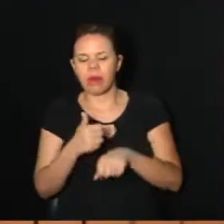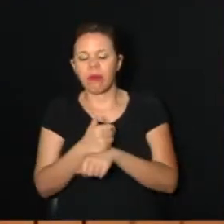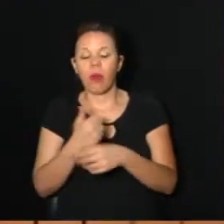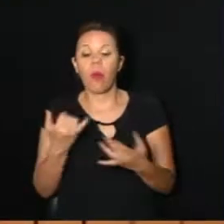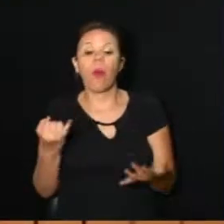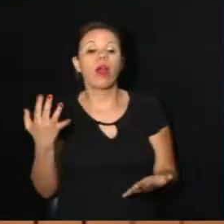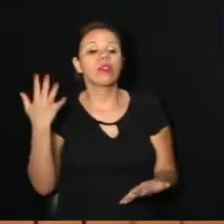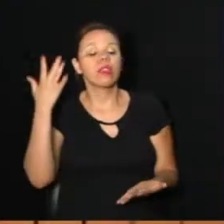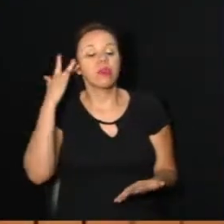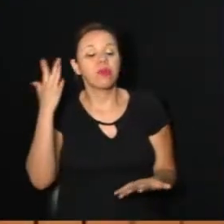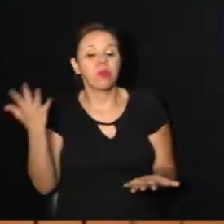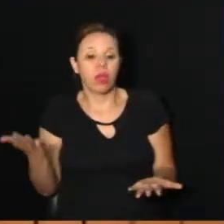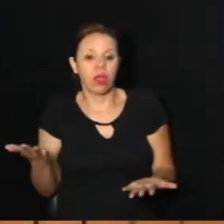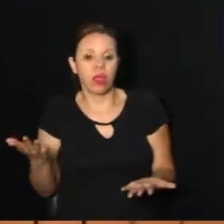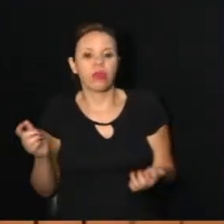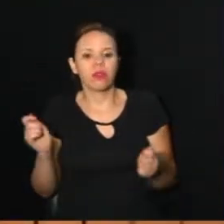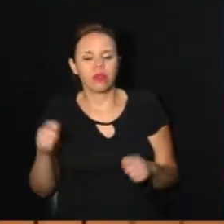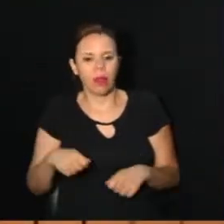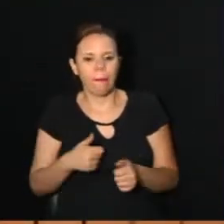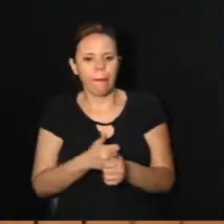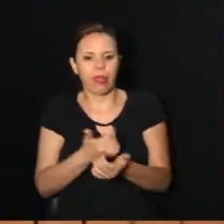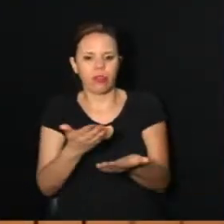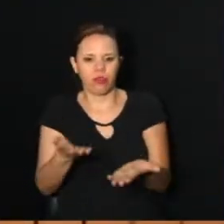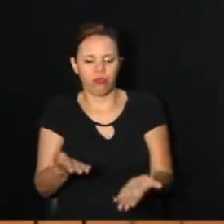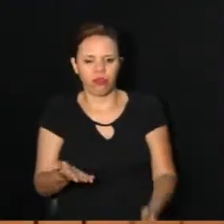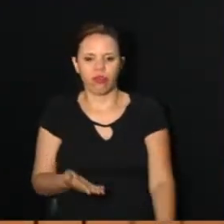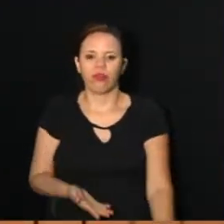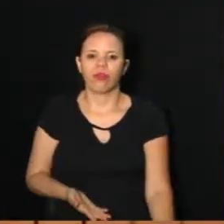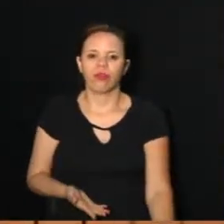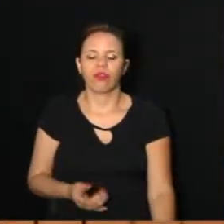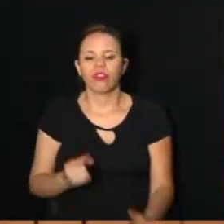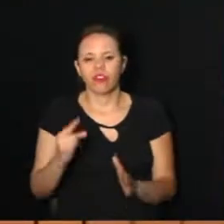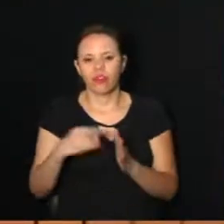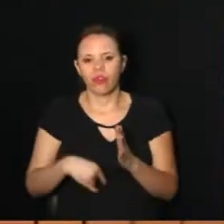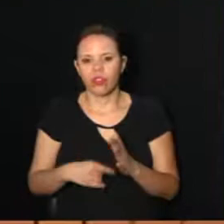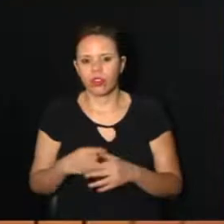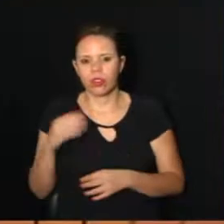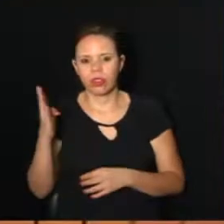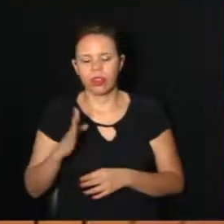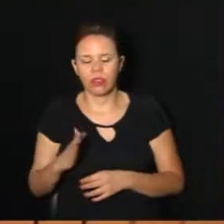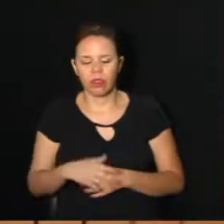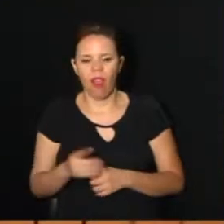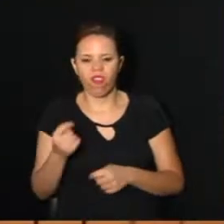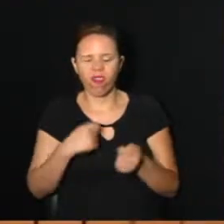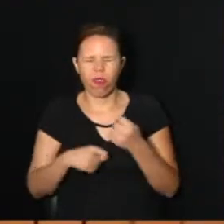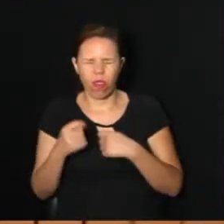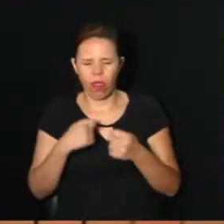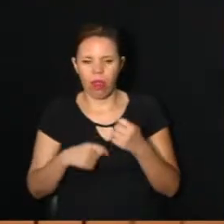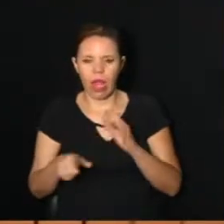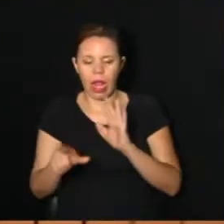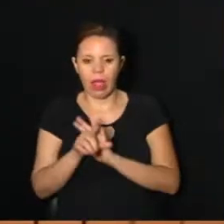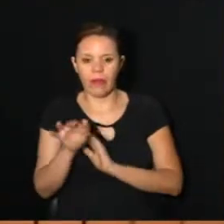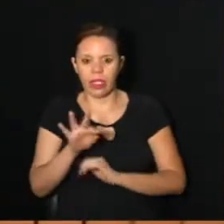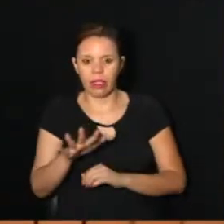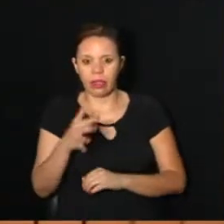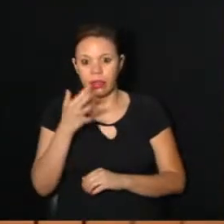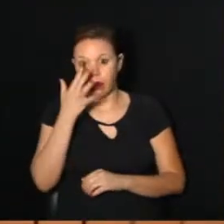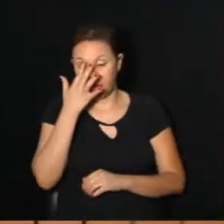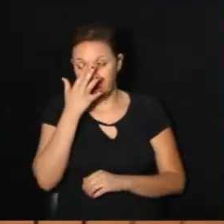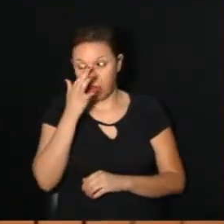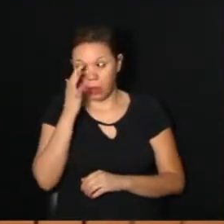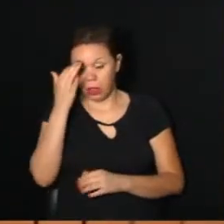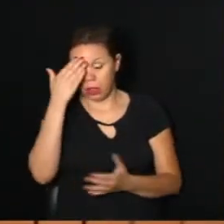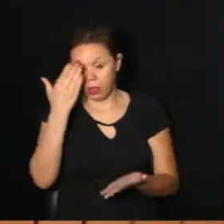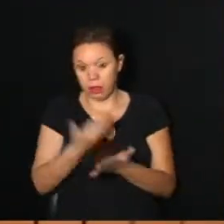serão, né? Mas deve andar perto disso, porque o CNAE é um Certificado Nacional de Atividade Econômica, né? Ele é federativo, portanto, acredito